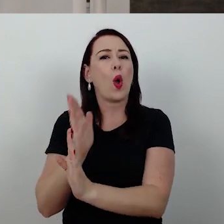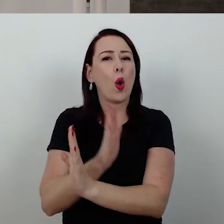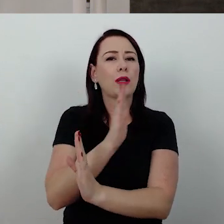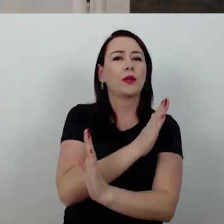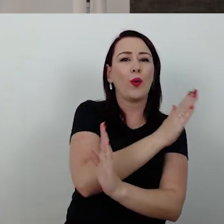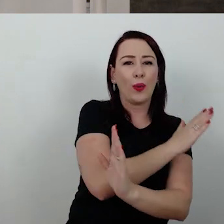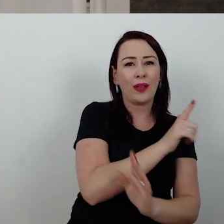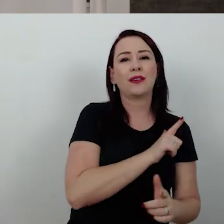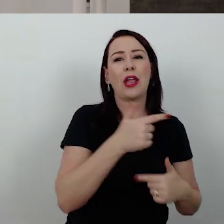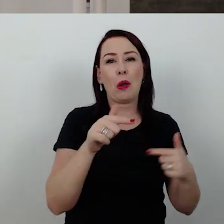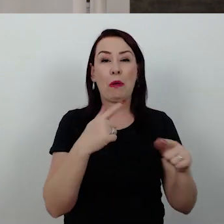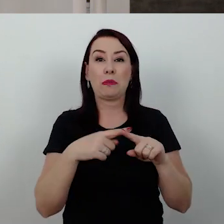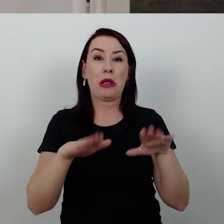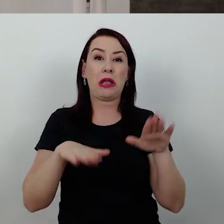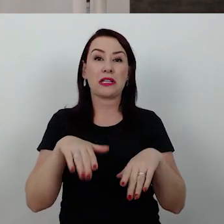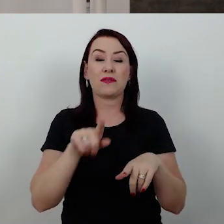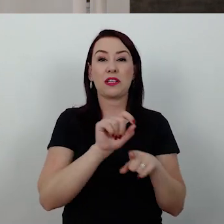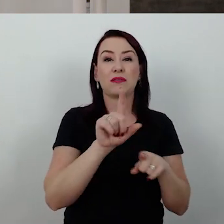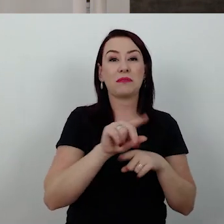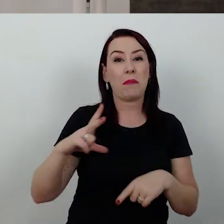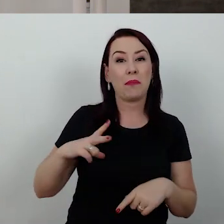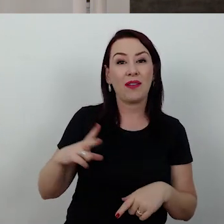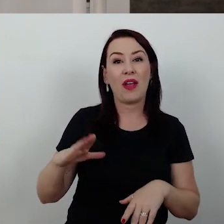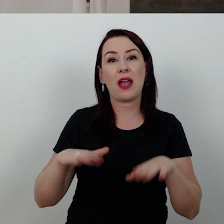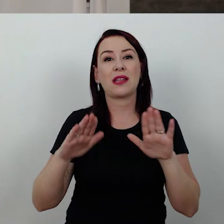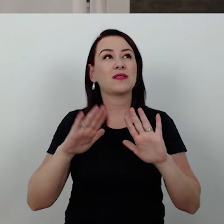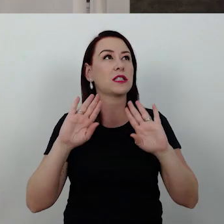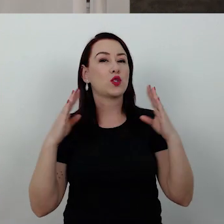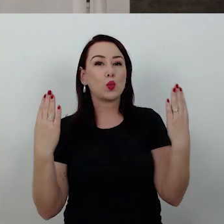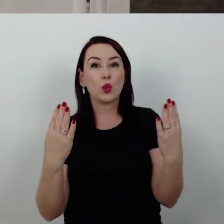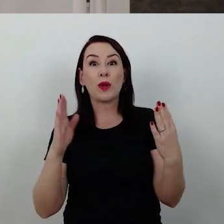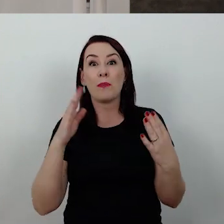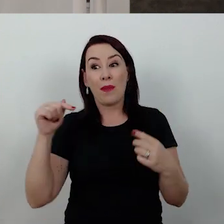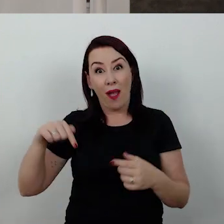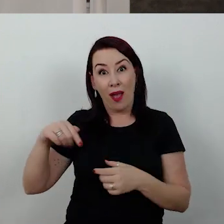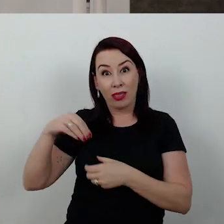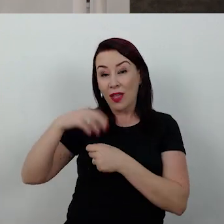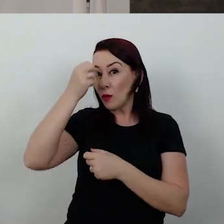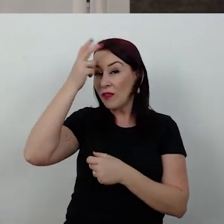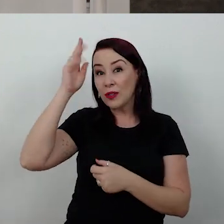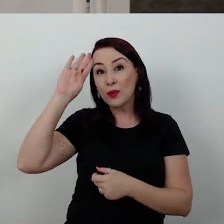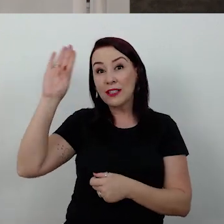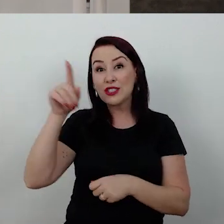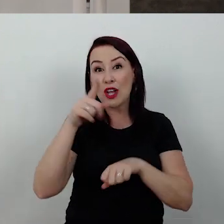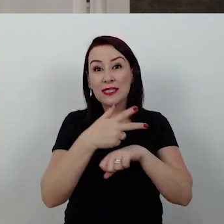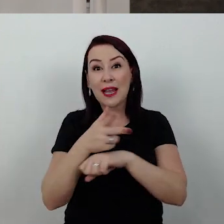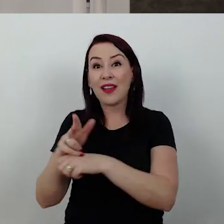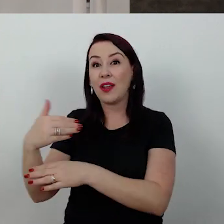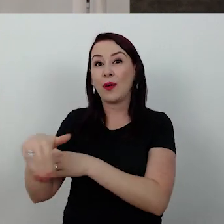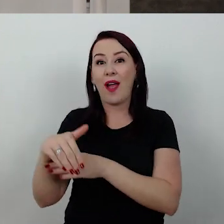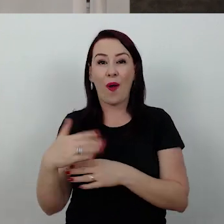audiovisual, né? Porque muita coisa acontece em locação privada, em estúdio, então não passa pela gente. Mas só o que passa,